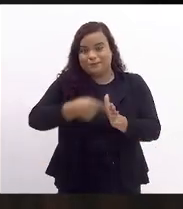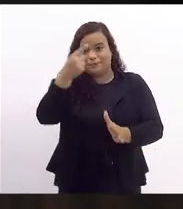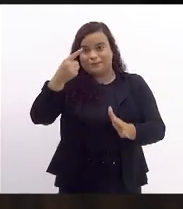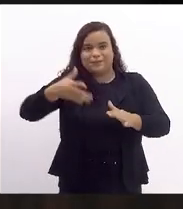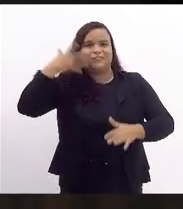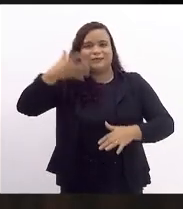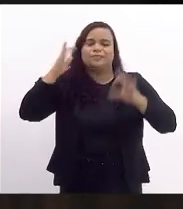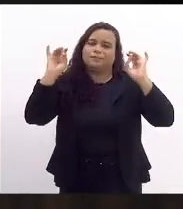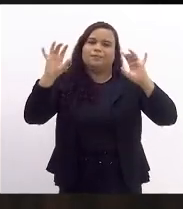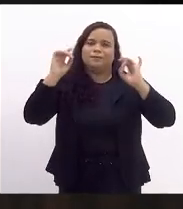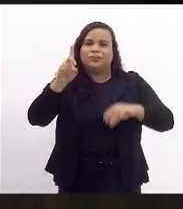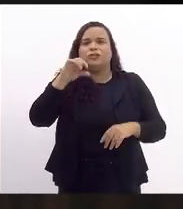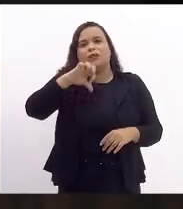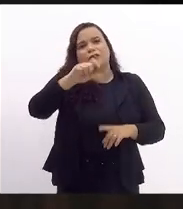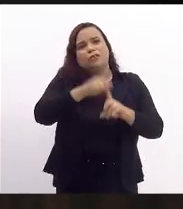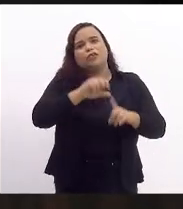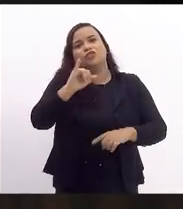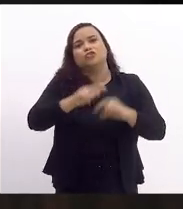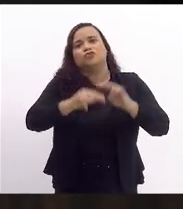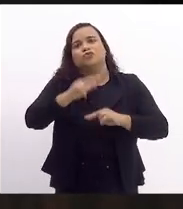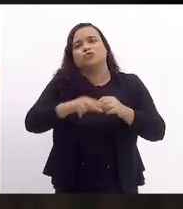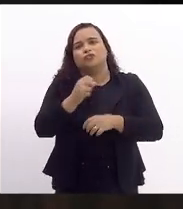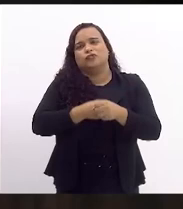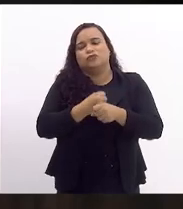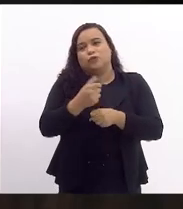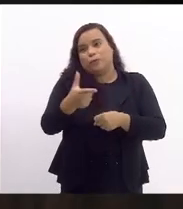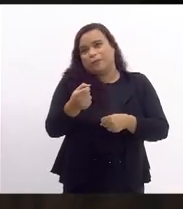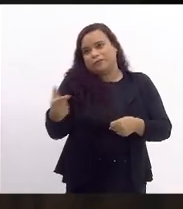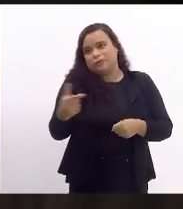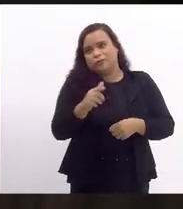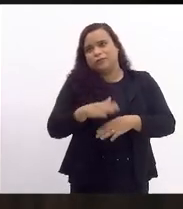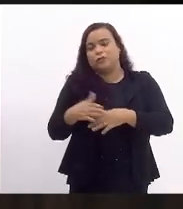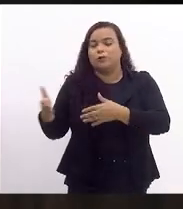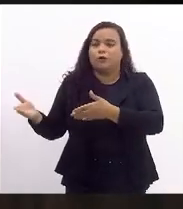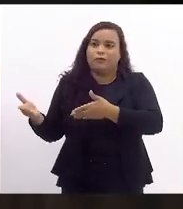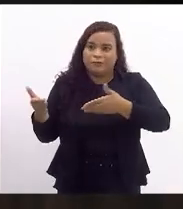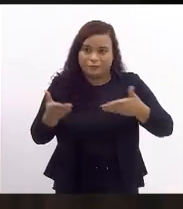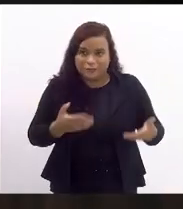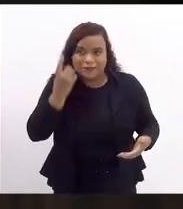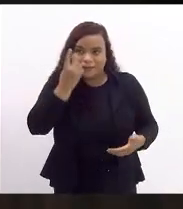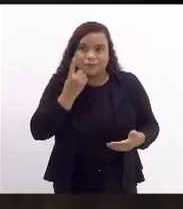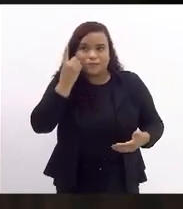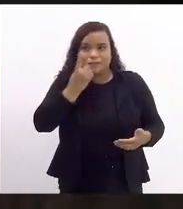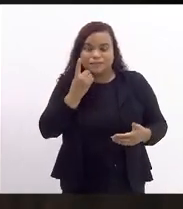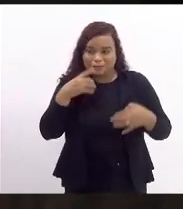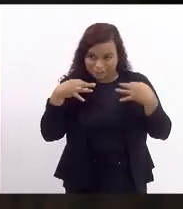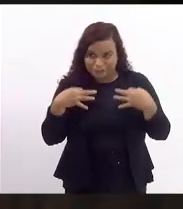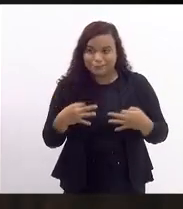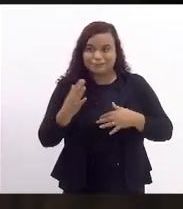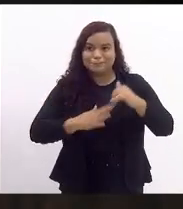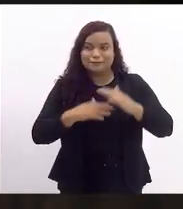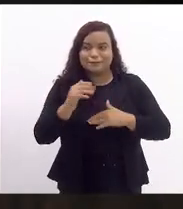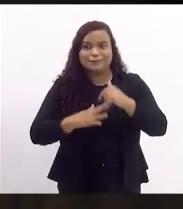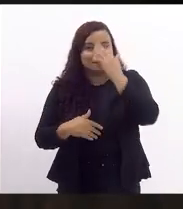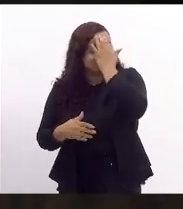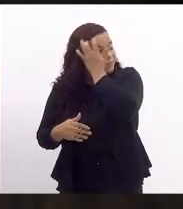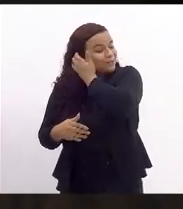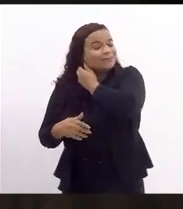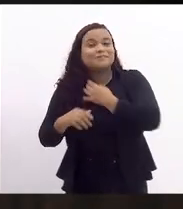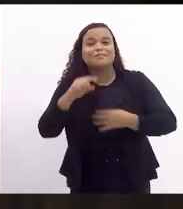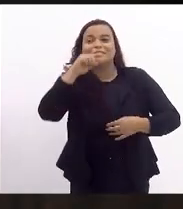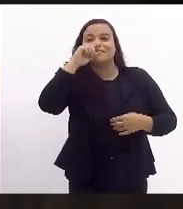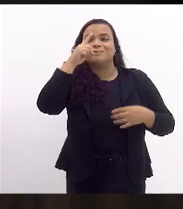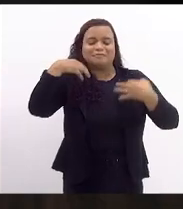nove de julho de 2022 a presidência convida a deputada competentes elegantes